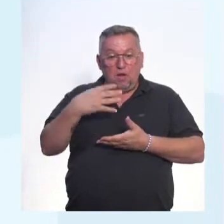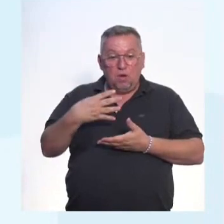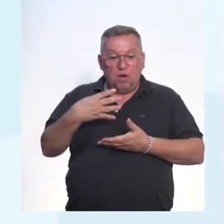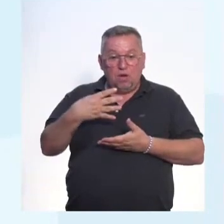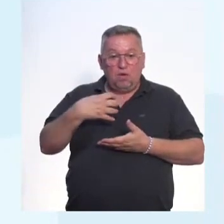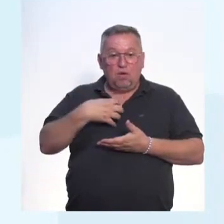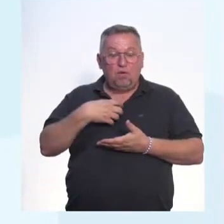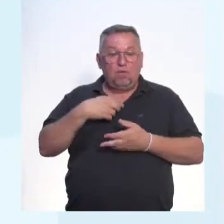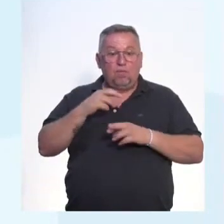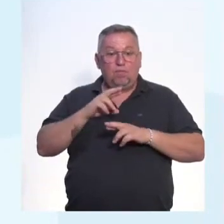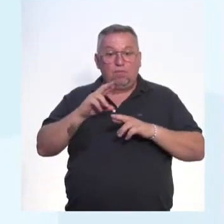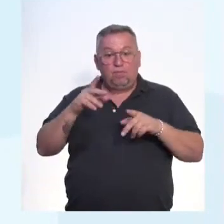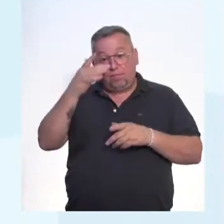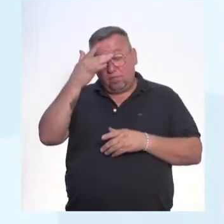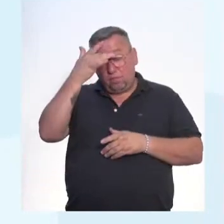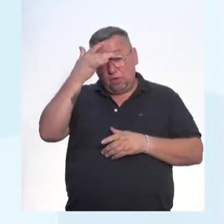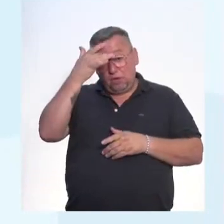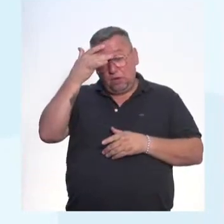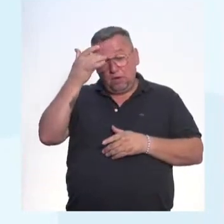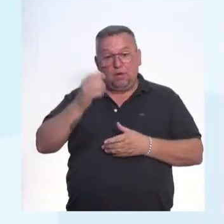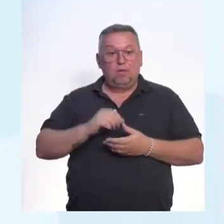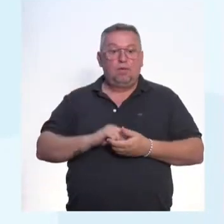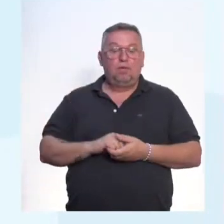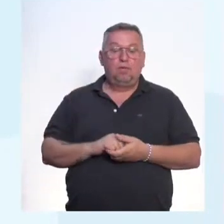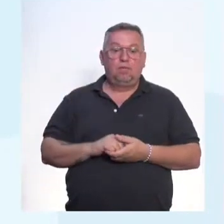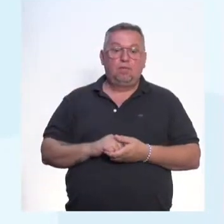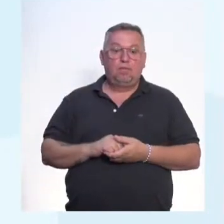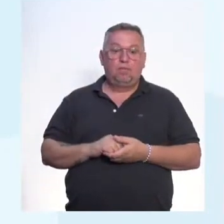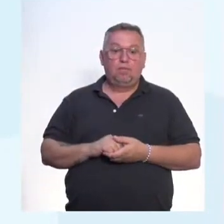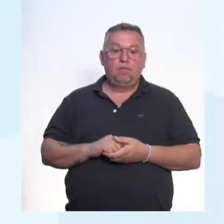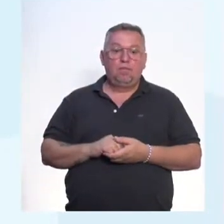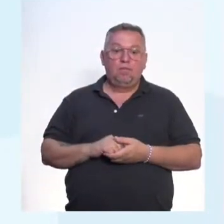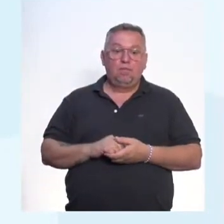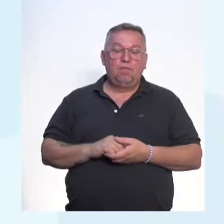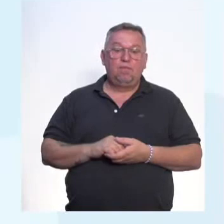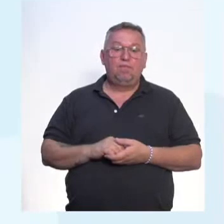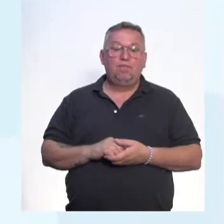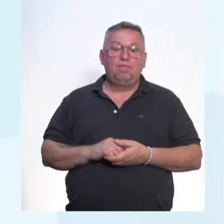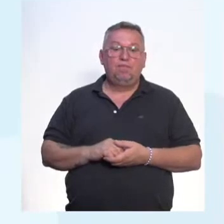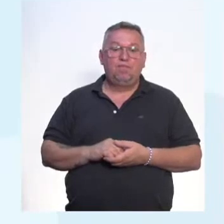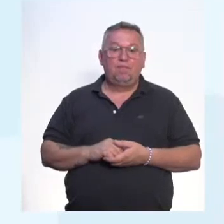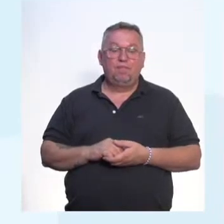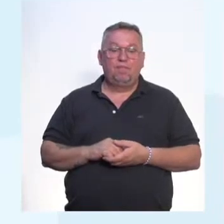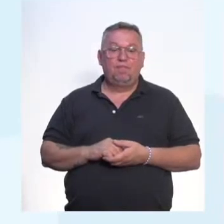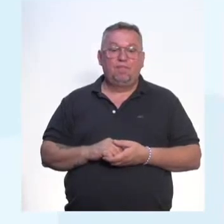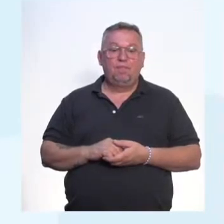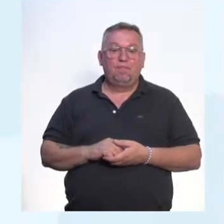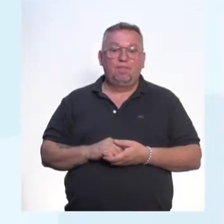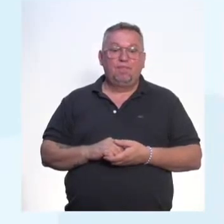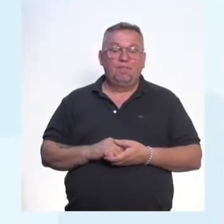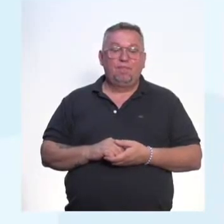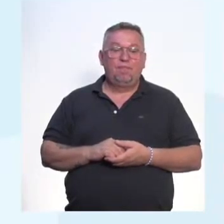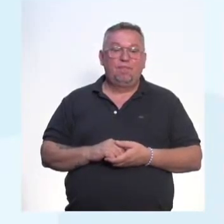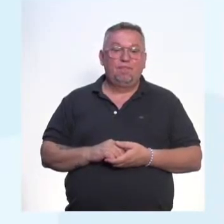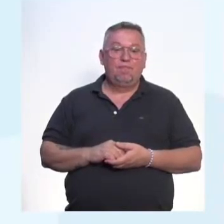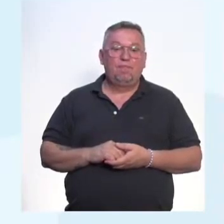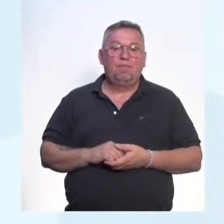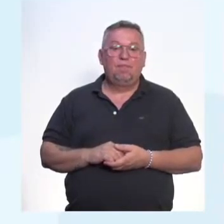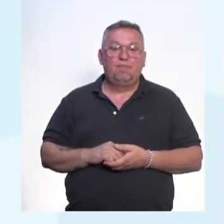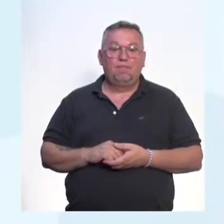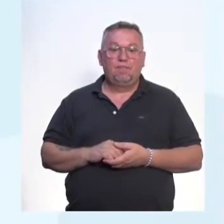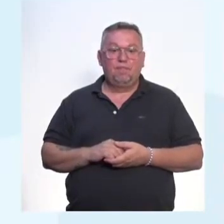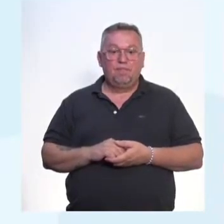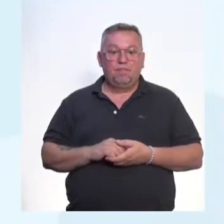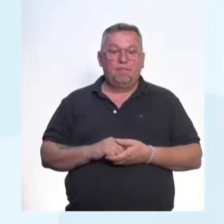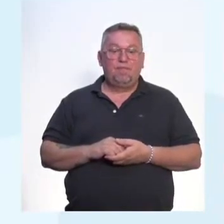de pires e 3 tipos de colheres. 4 vezes 3, 12. Vamos somar? 8